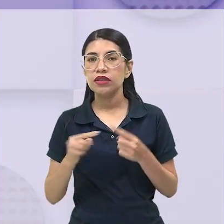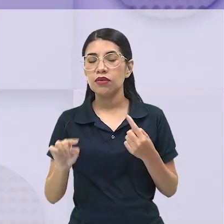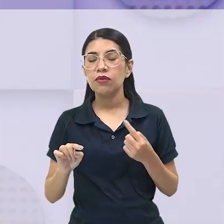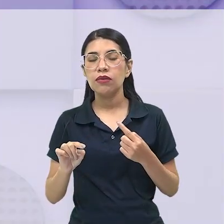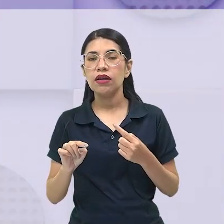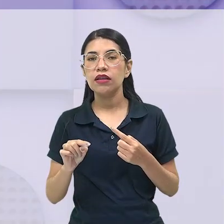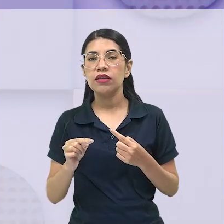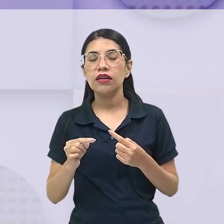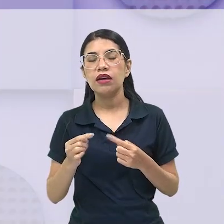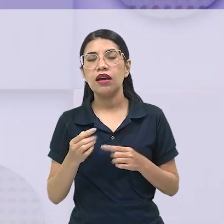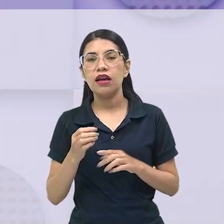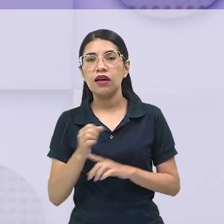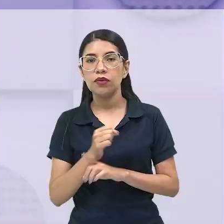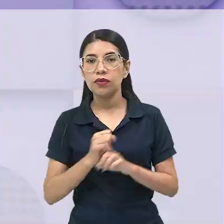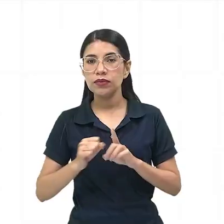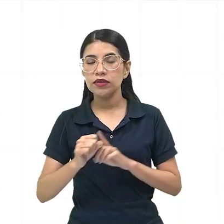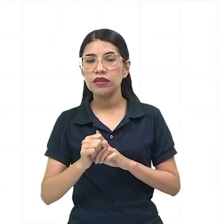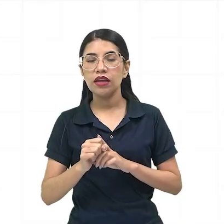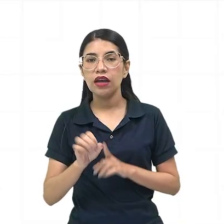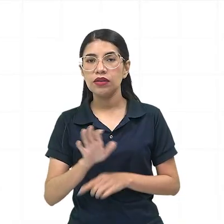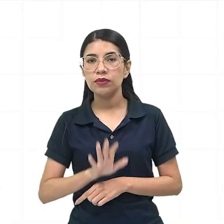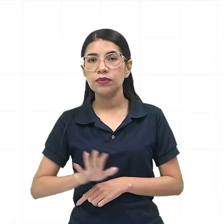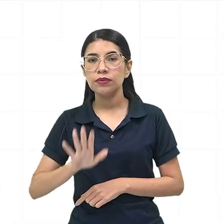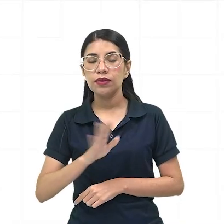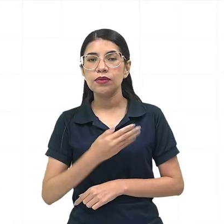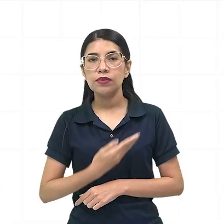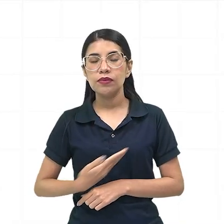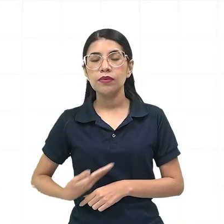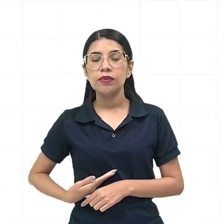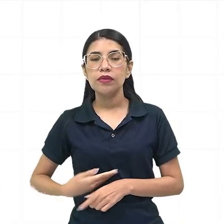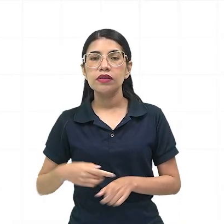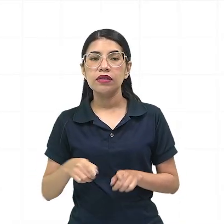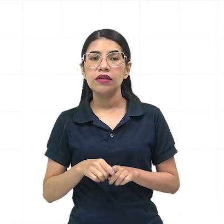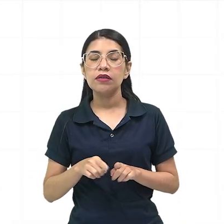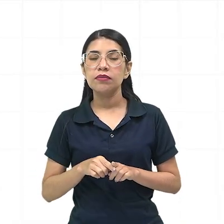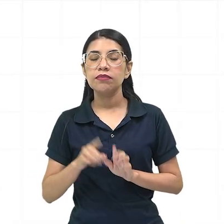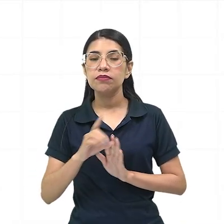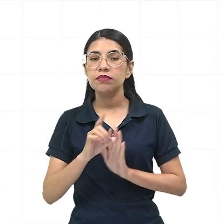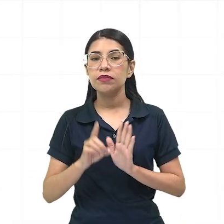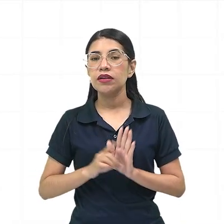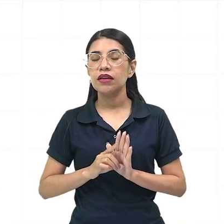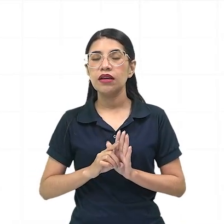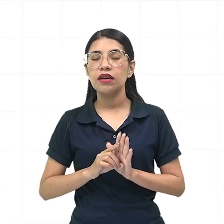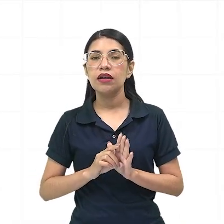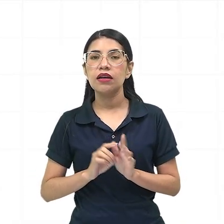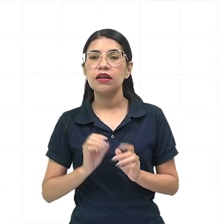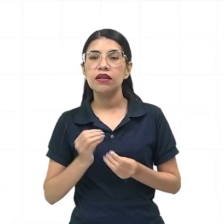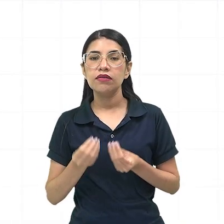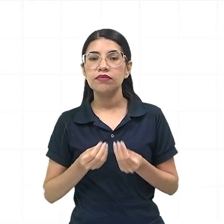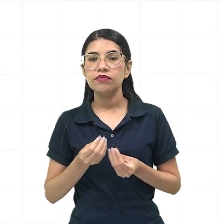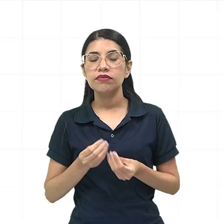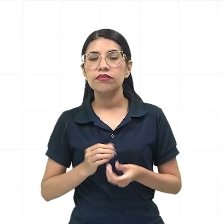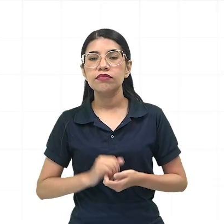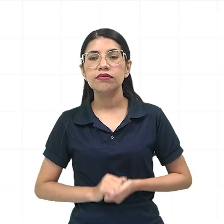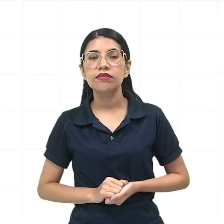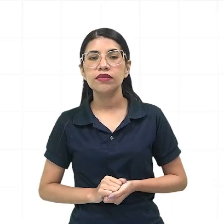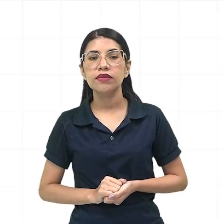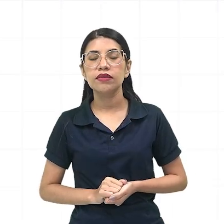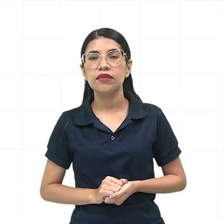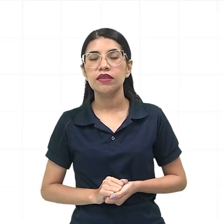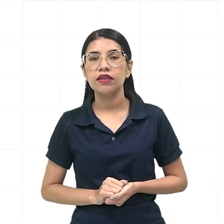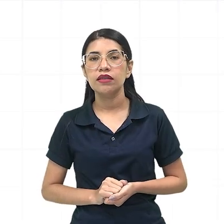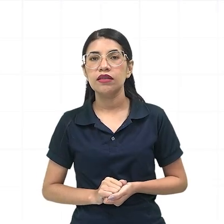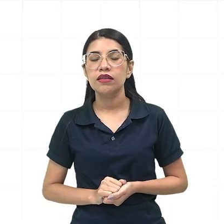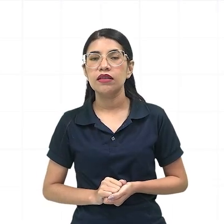do Estado. E aqui é muito interessante pensar que essa declaração acabou por cultivar no pensamento